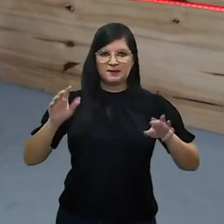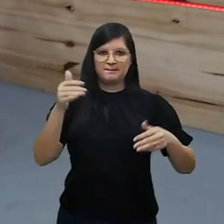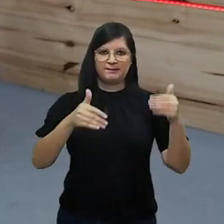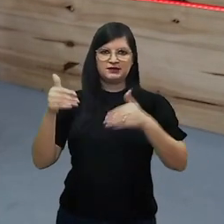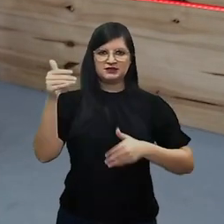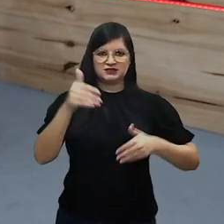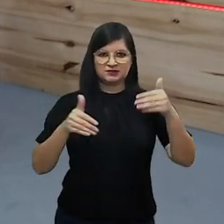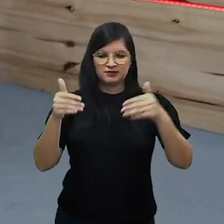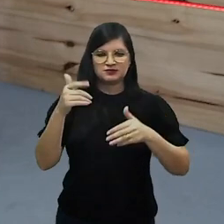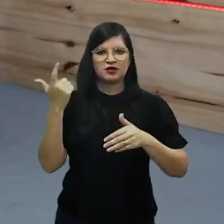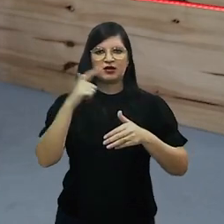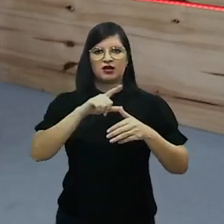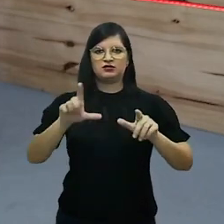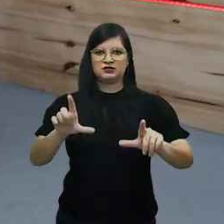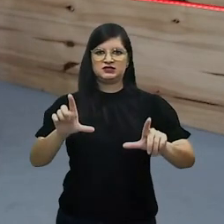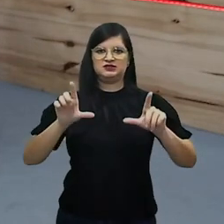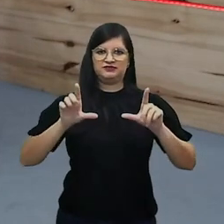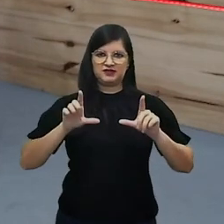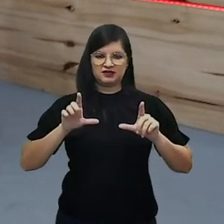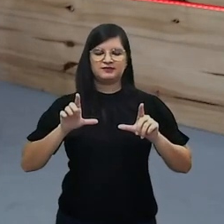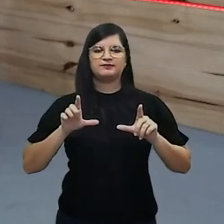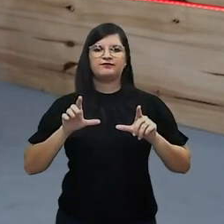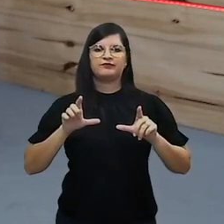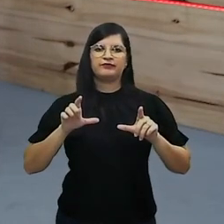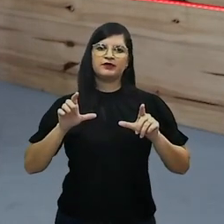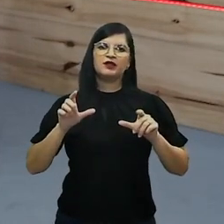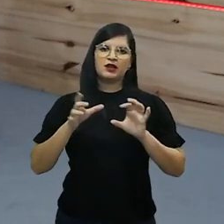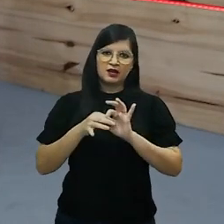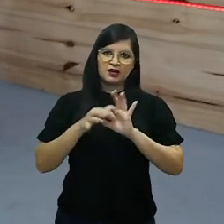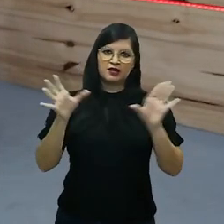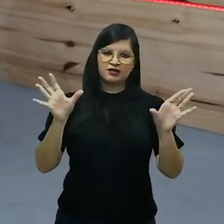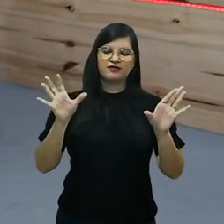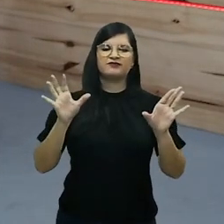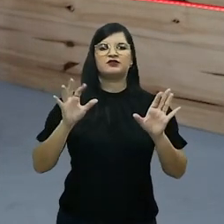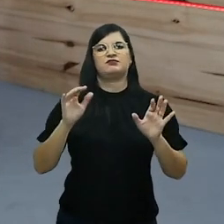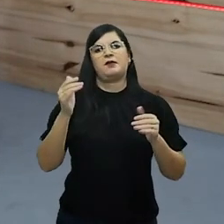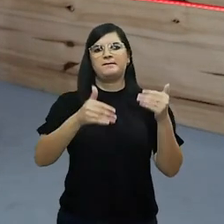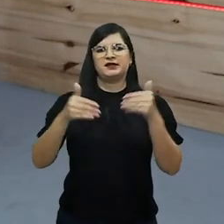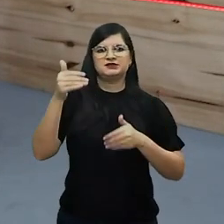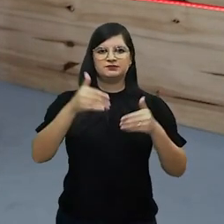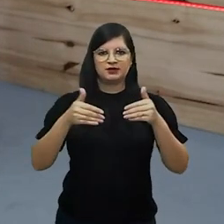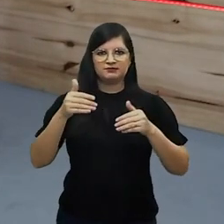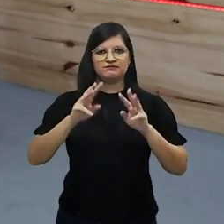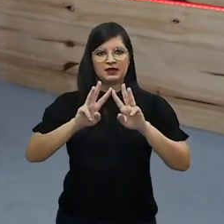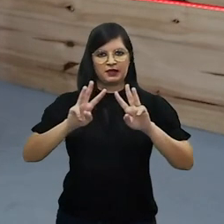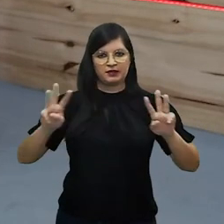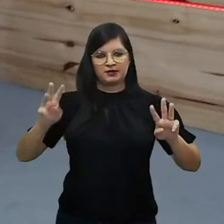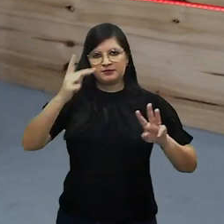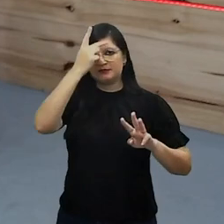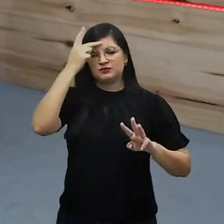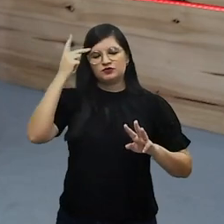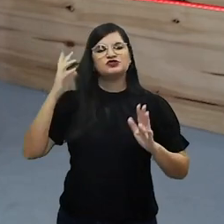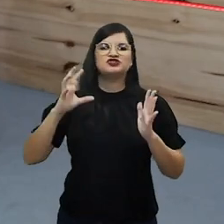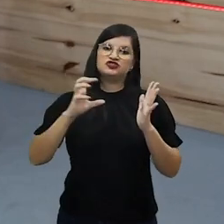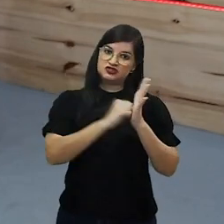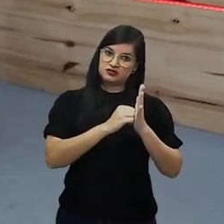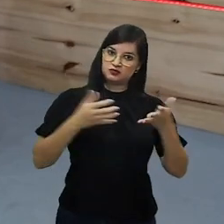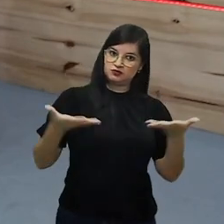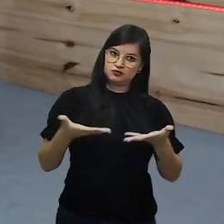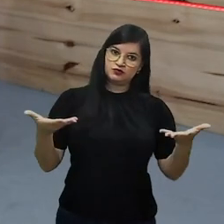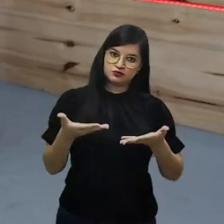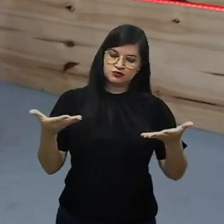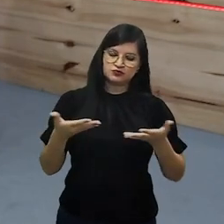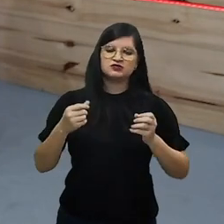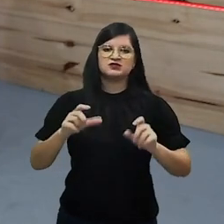para garantir o seu certificado. Tá? Nesse momento a gente está liberando um link de frequência para as pessoas que se inscreveram no evento de hoje, né, para